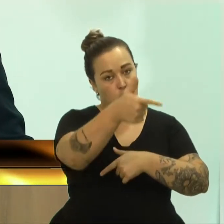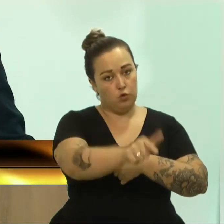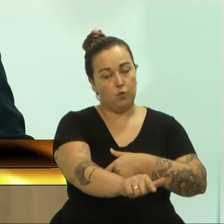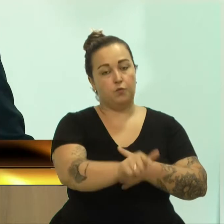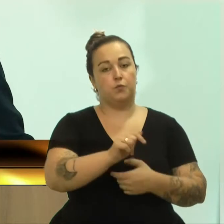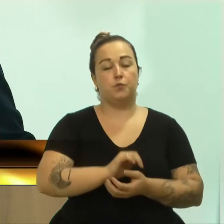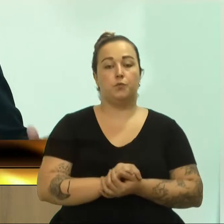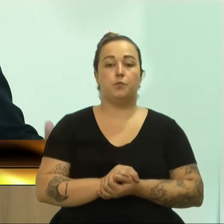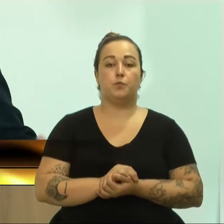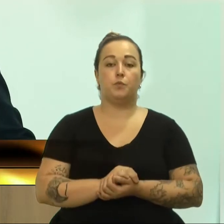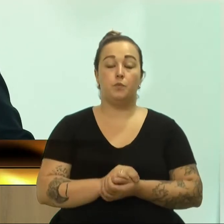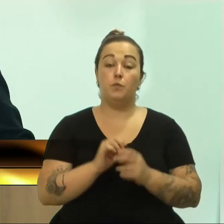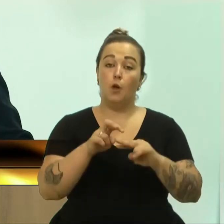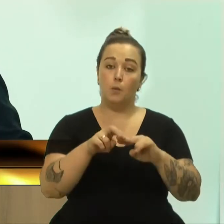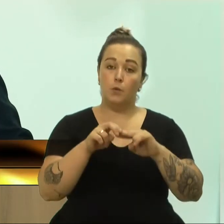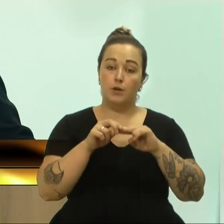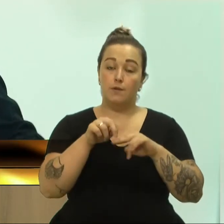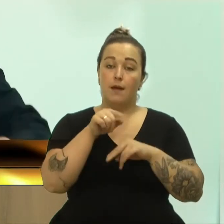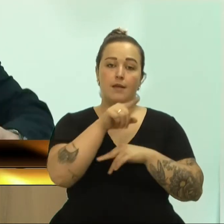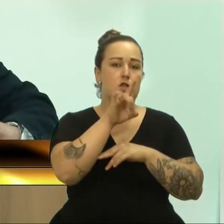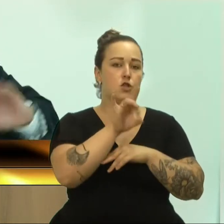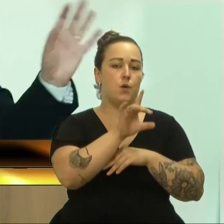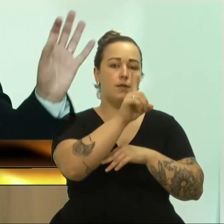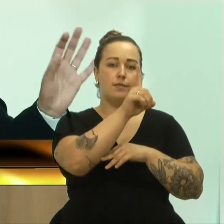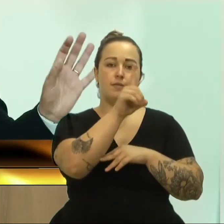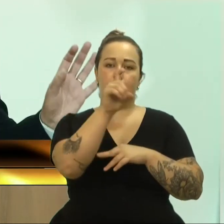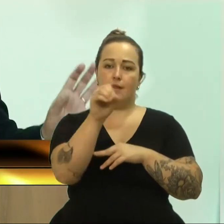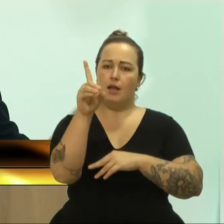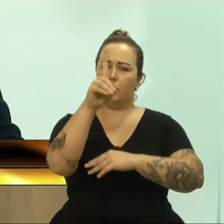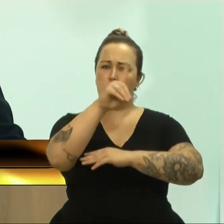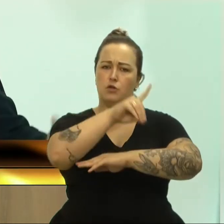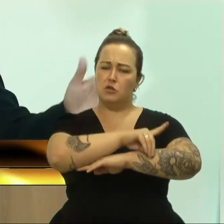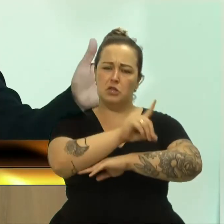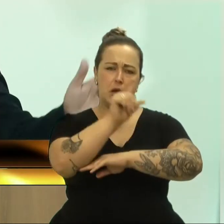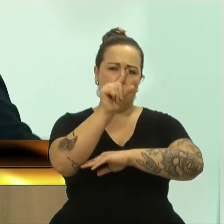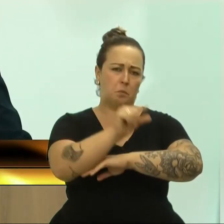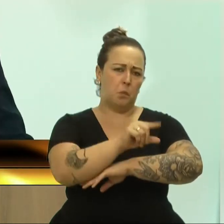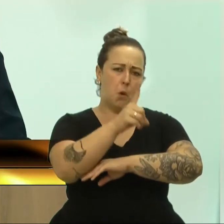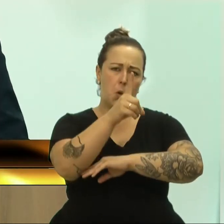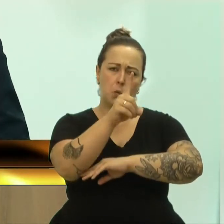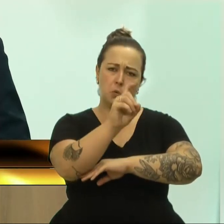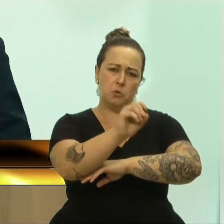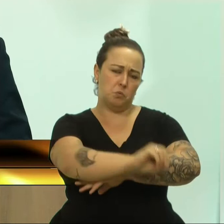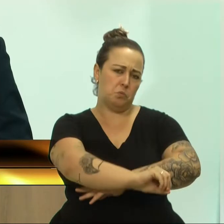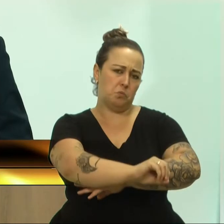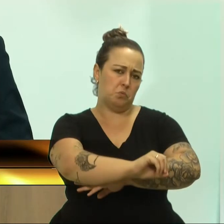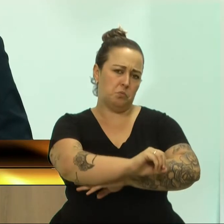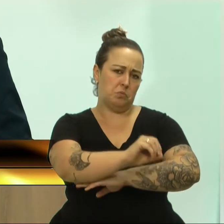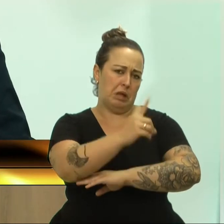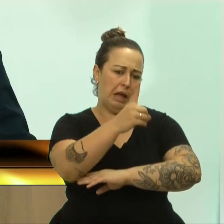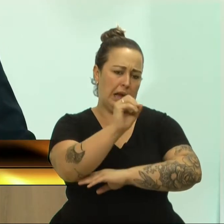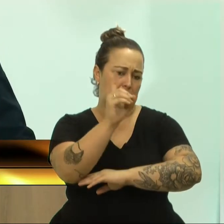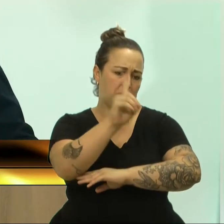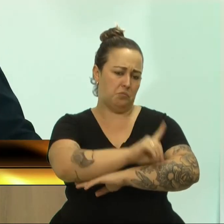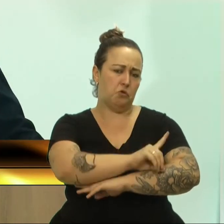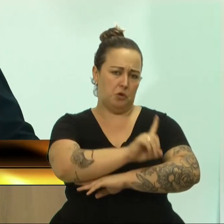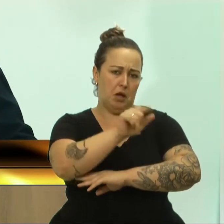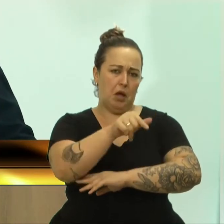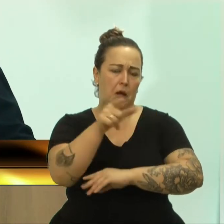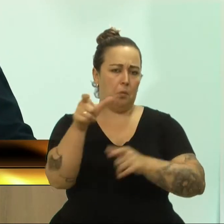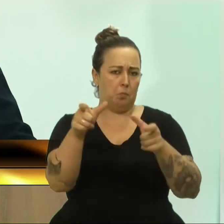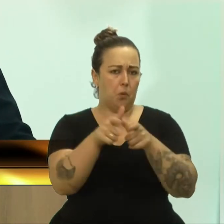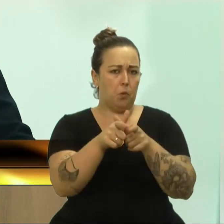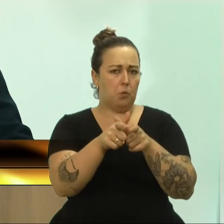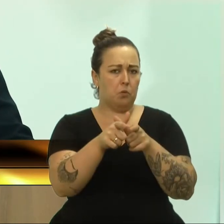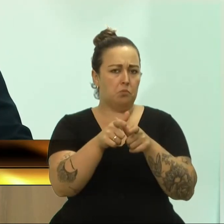Vereadores. Então, são 10 dias, muito poucos como presidente interino, mas uma grande